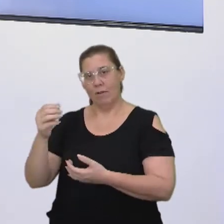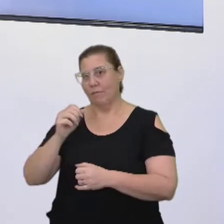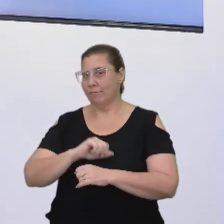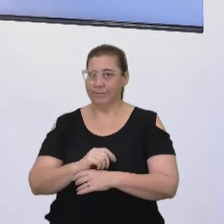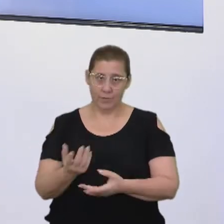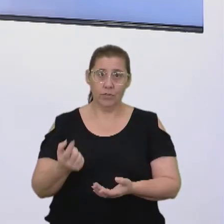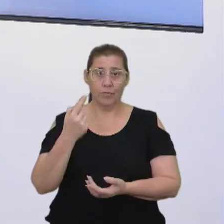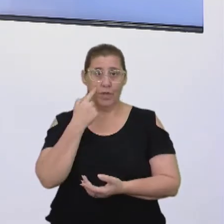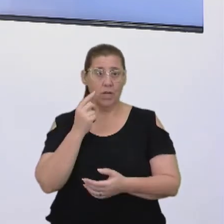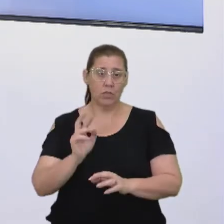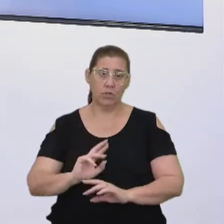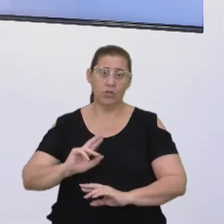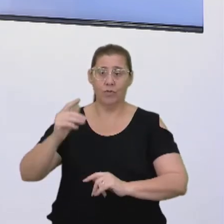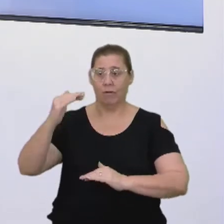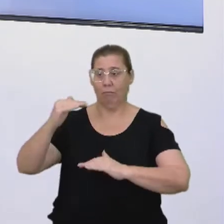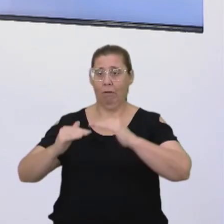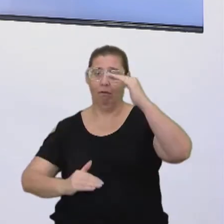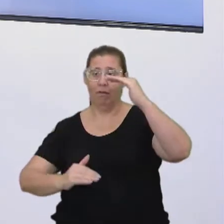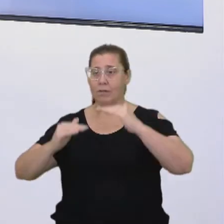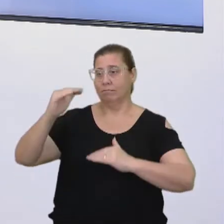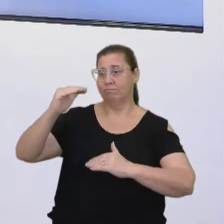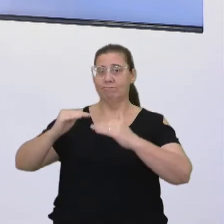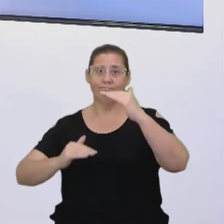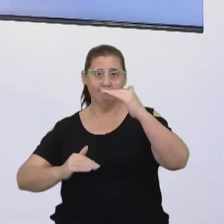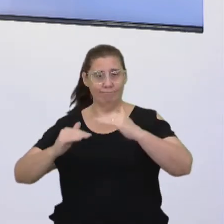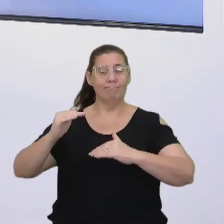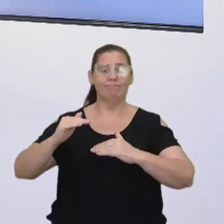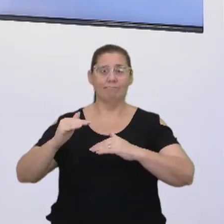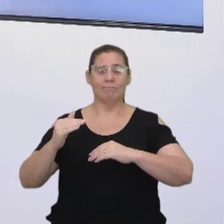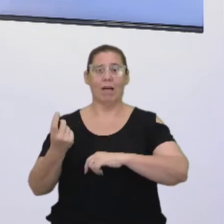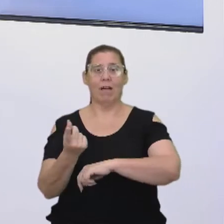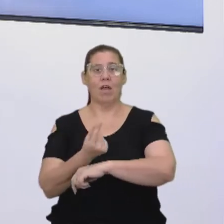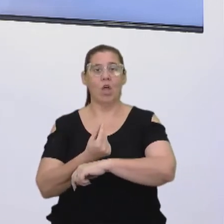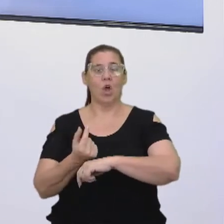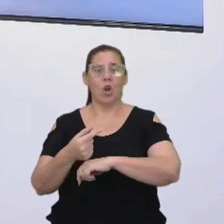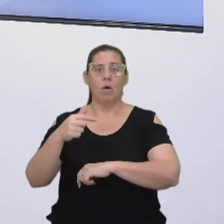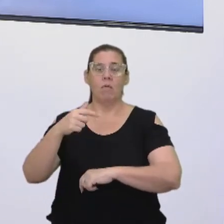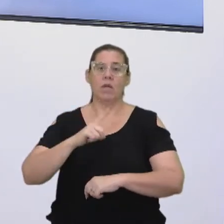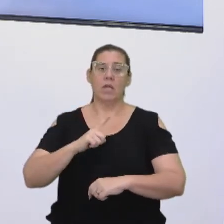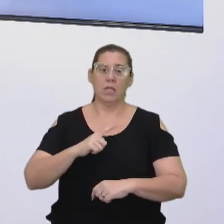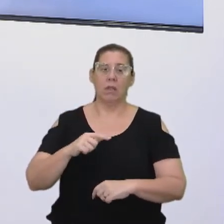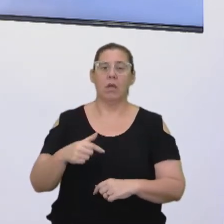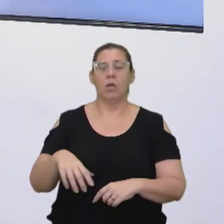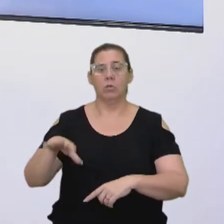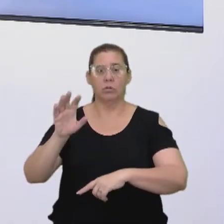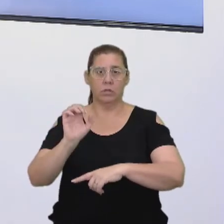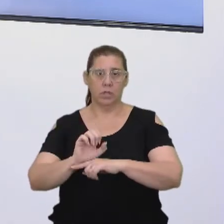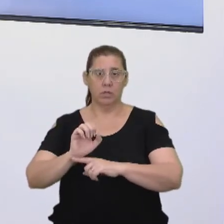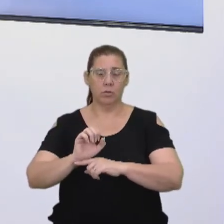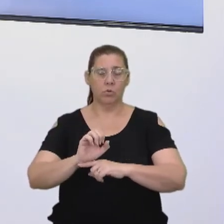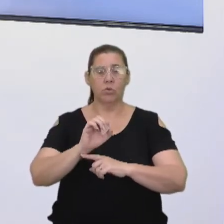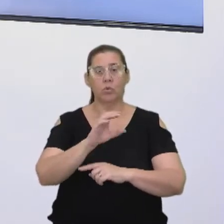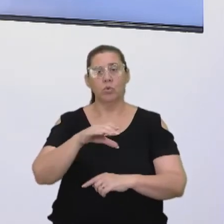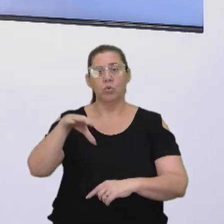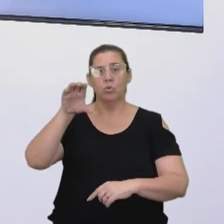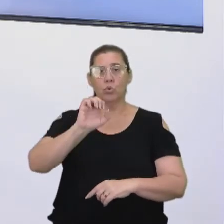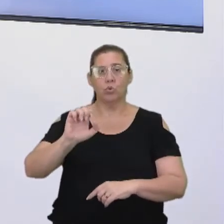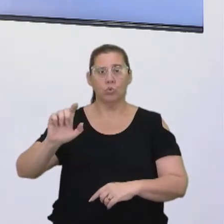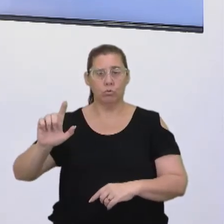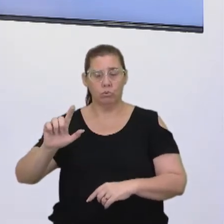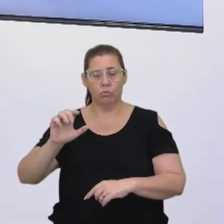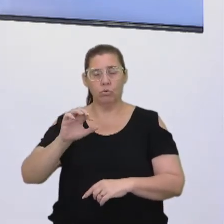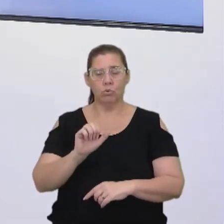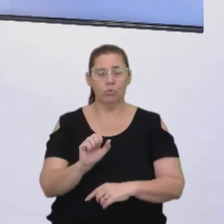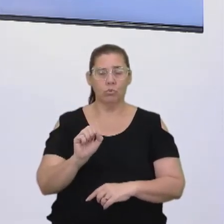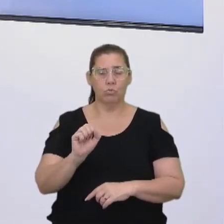vê as diferenças, né, econômicas que a gente tem nos estados, por exemplo, do Sudeste, em comparação